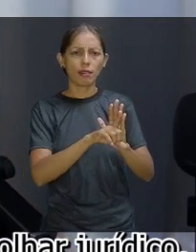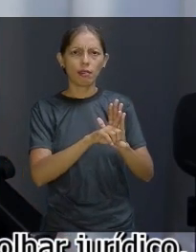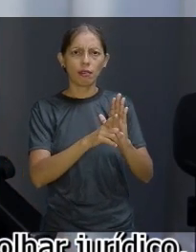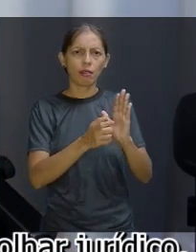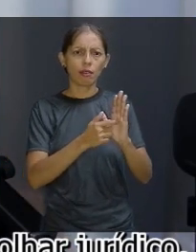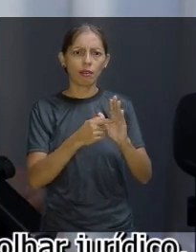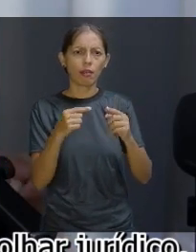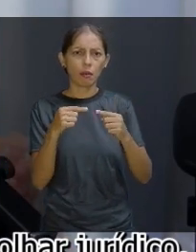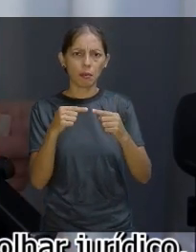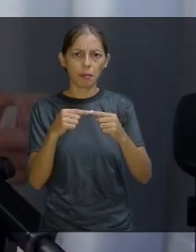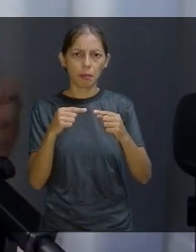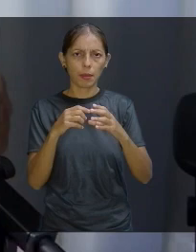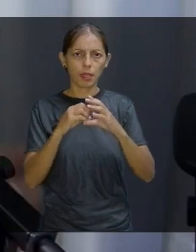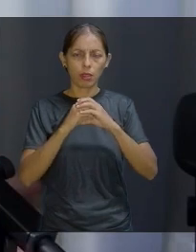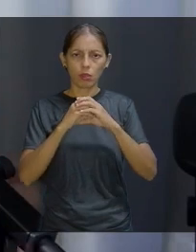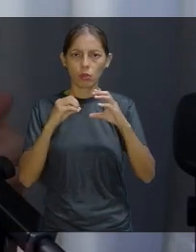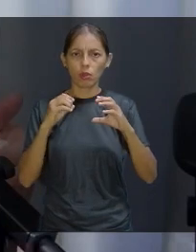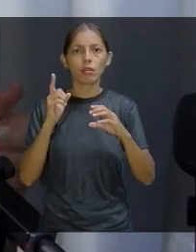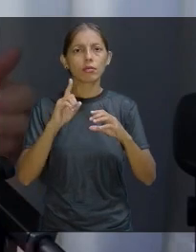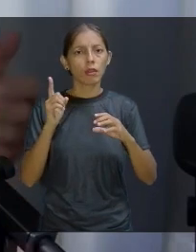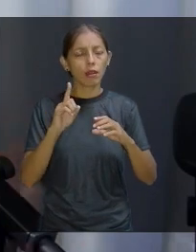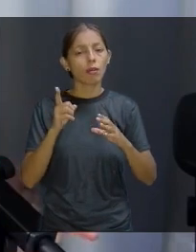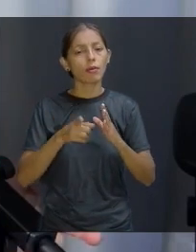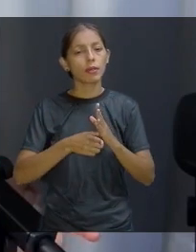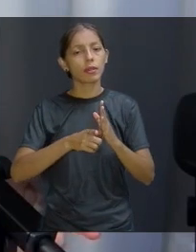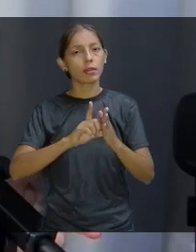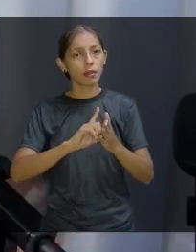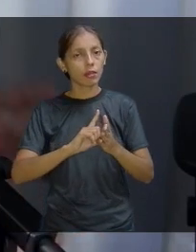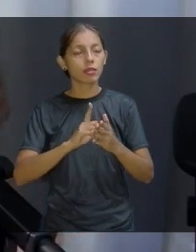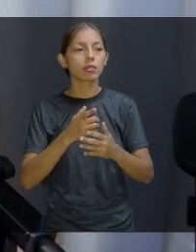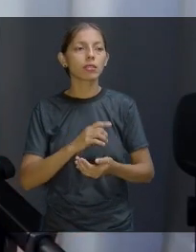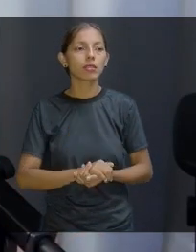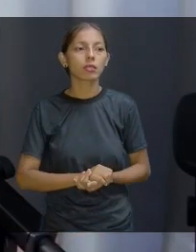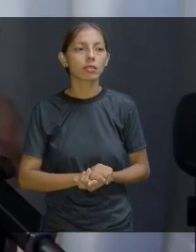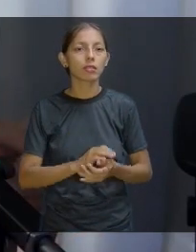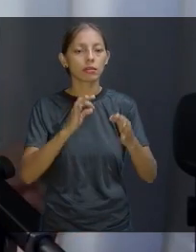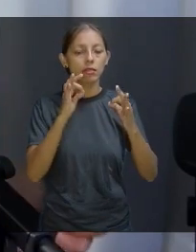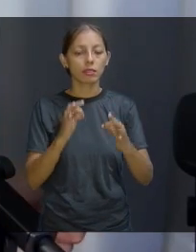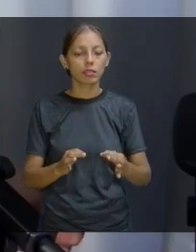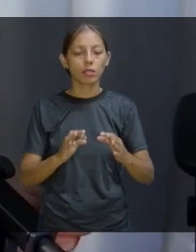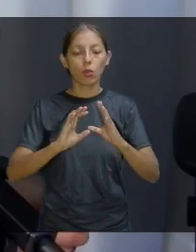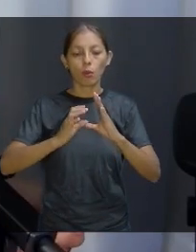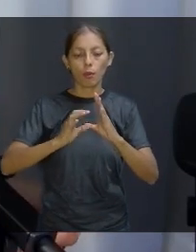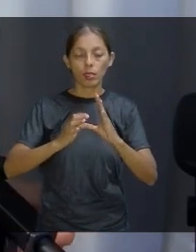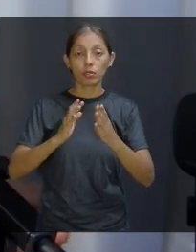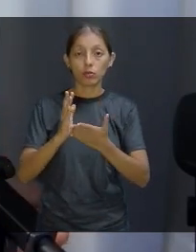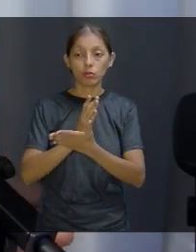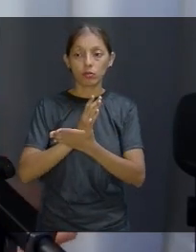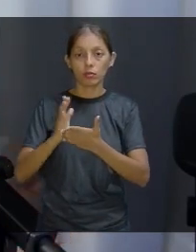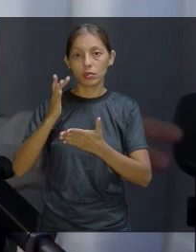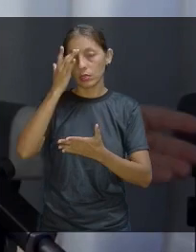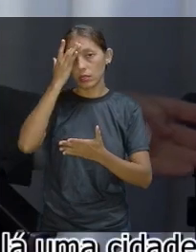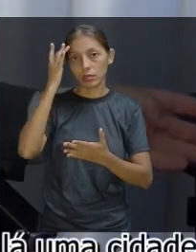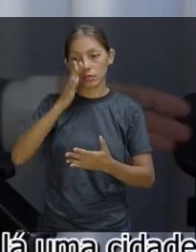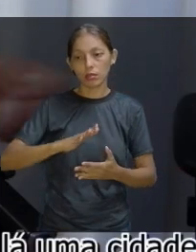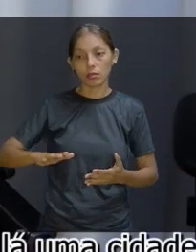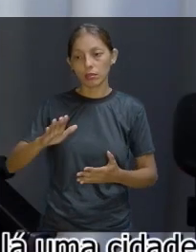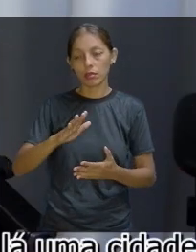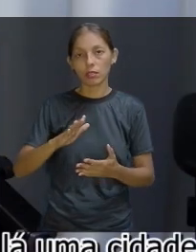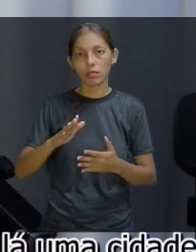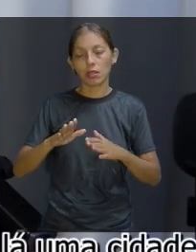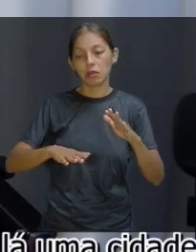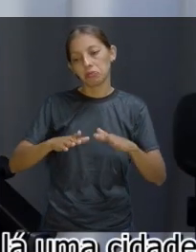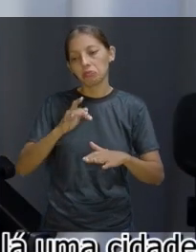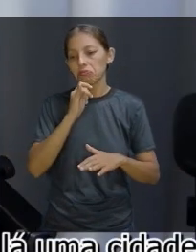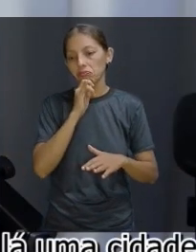tenha um olhar jurídico, um olhar contábil do partido para algumas pessoas que às vezes nem têm condições. Imagina, eu